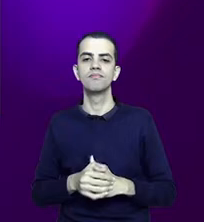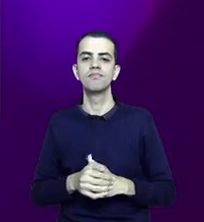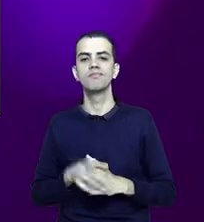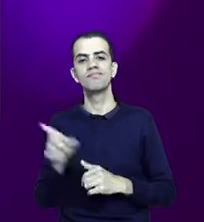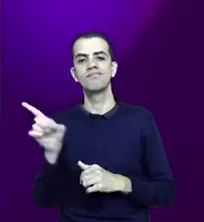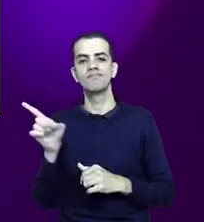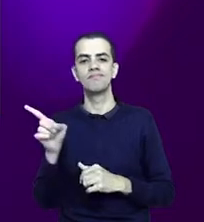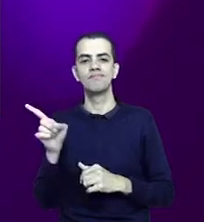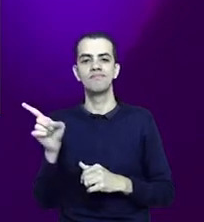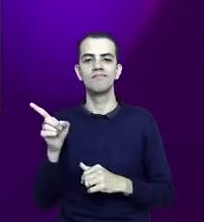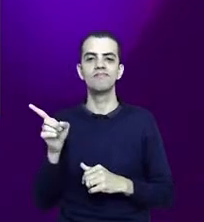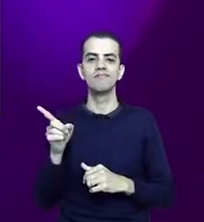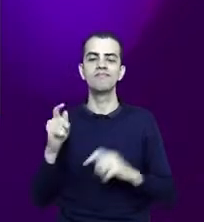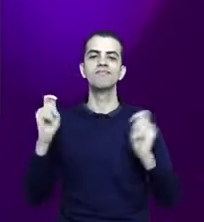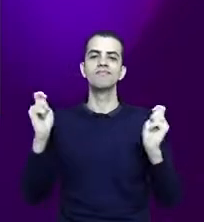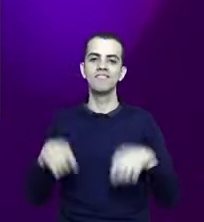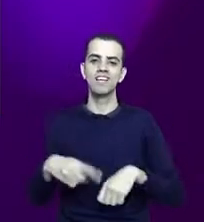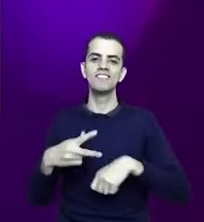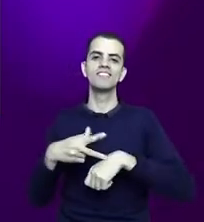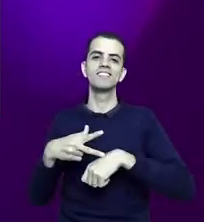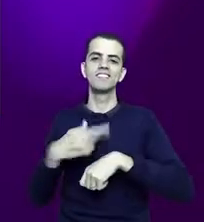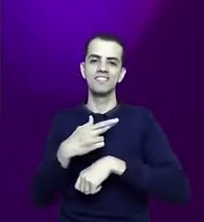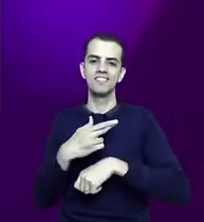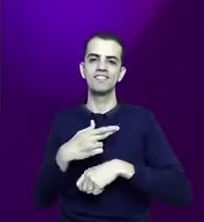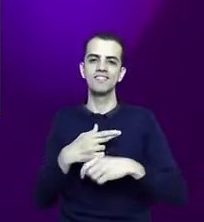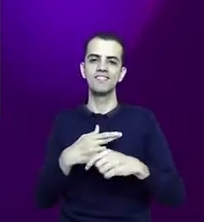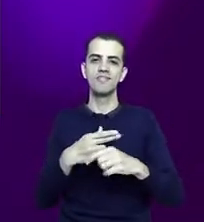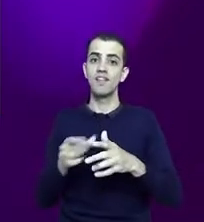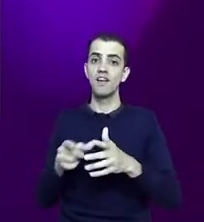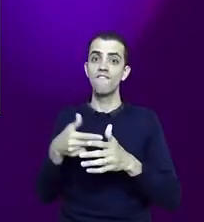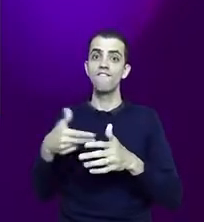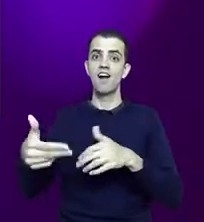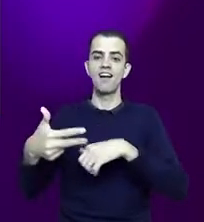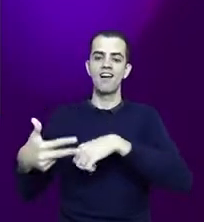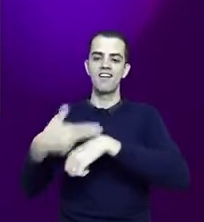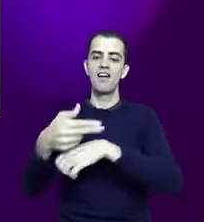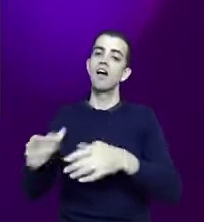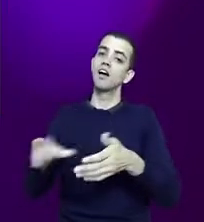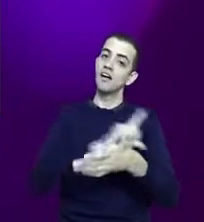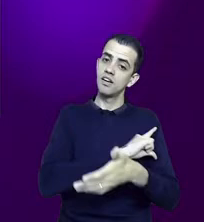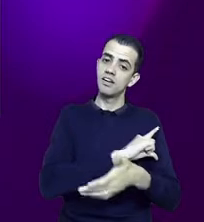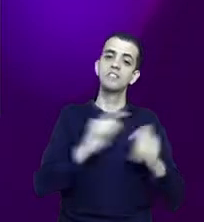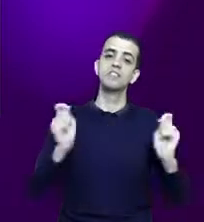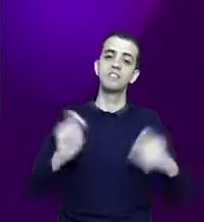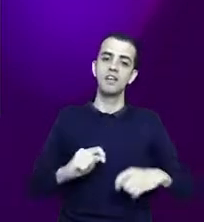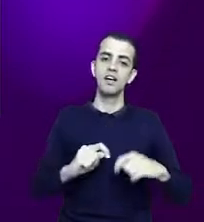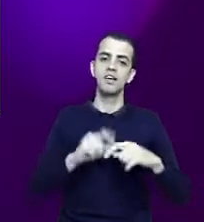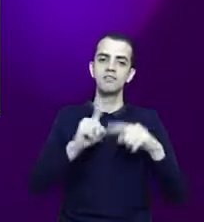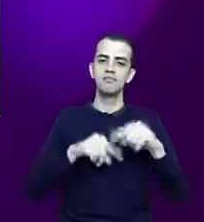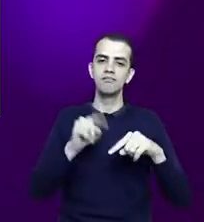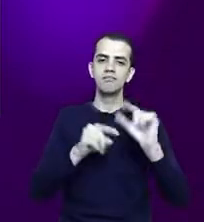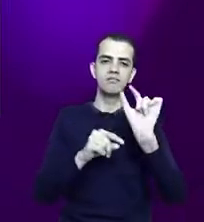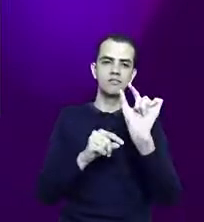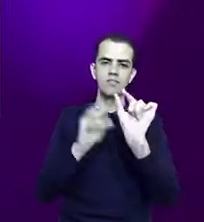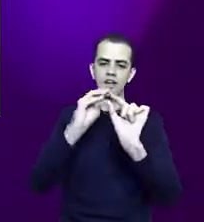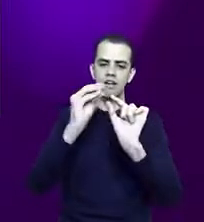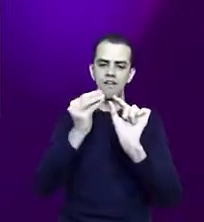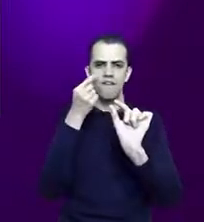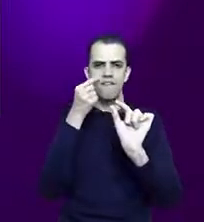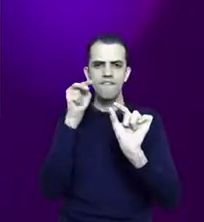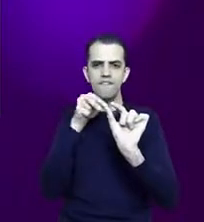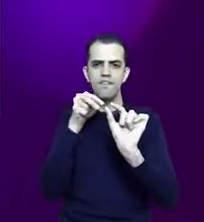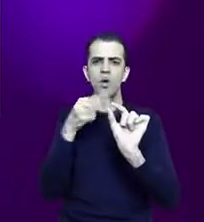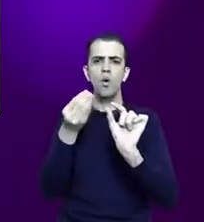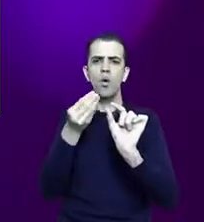articular, a possibilidade de no pré-operatório a gente conseguir manipular esse modelo, ver a melhor forma